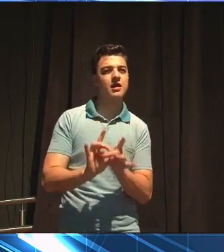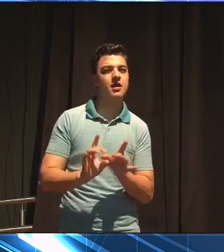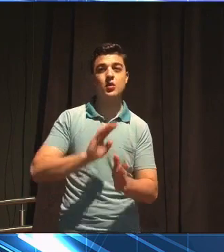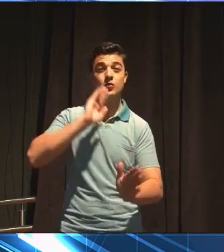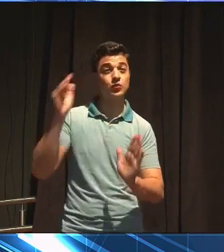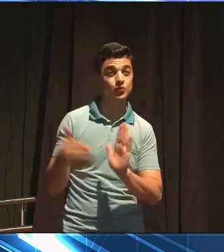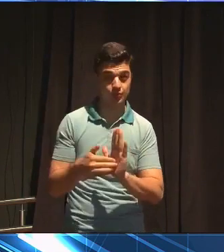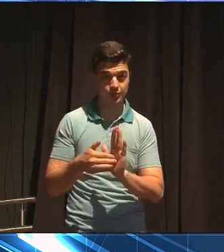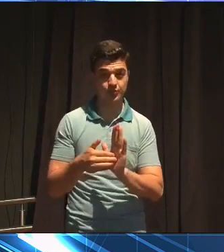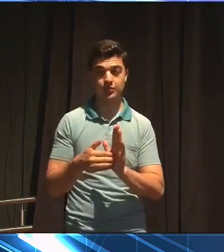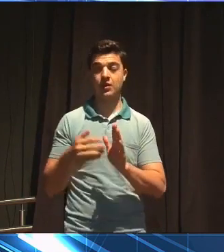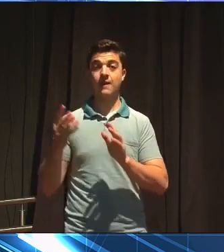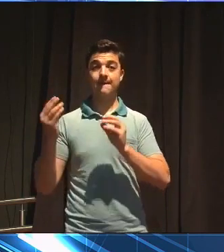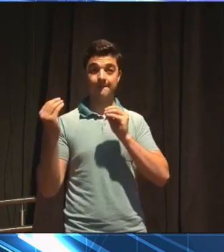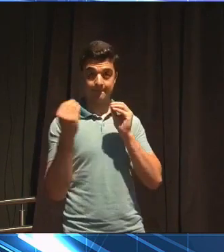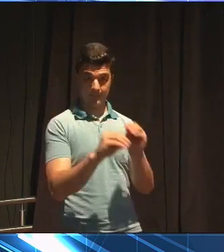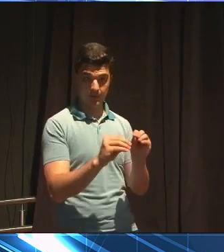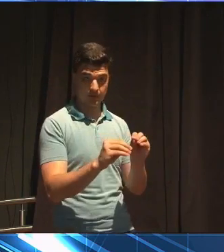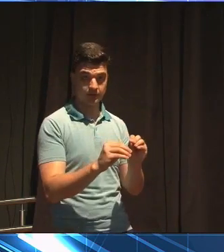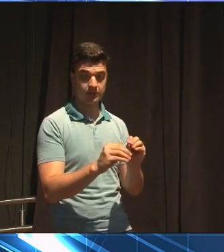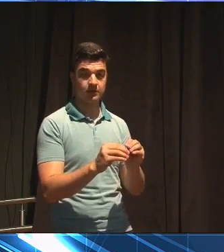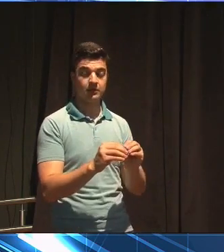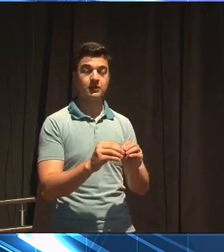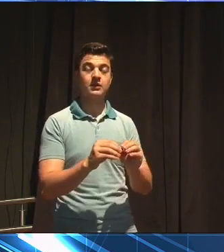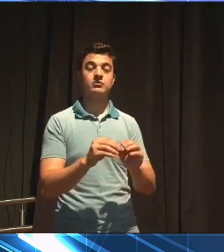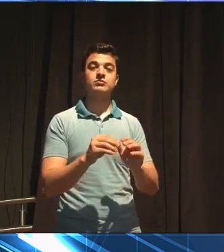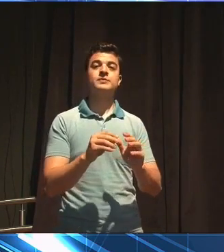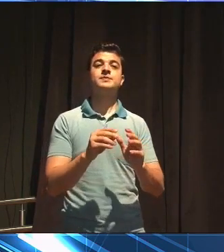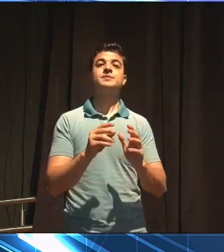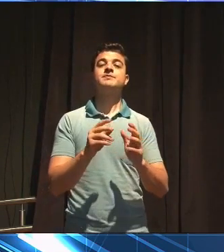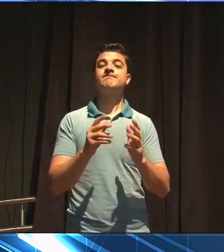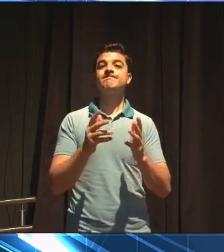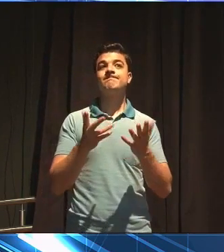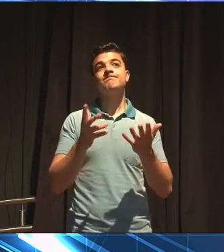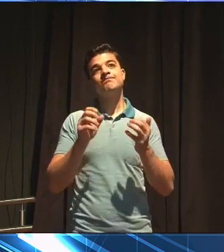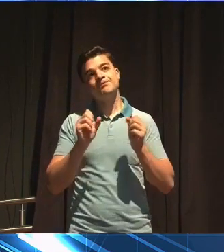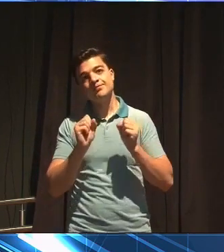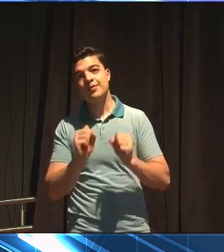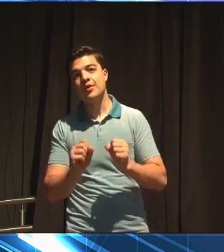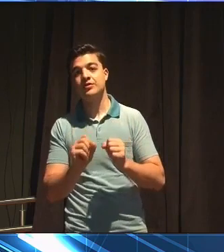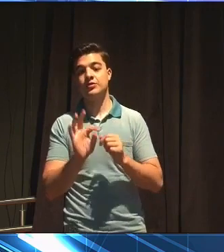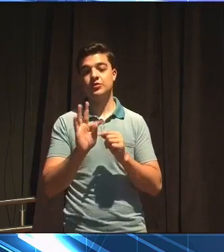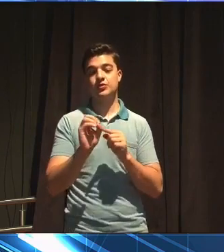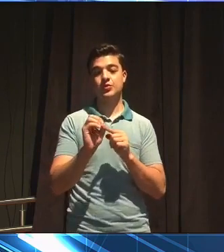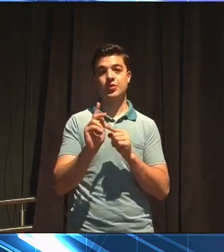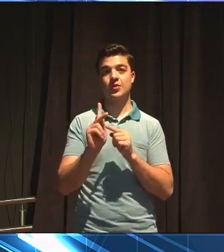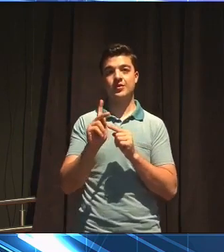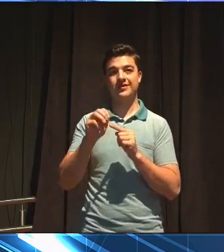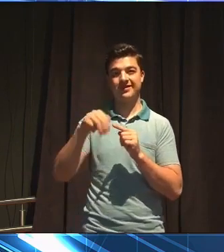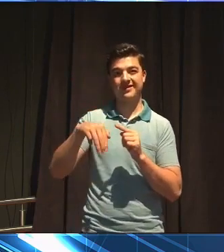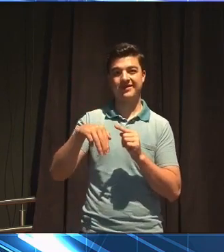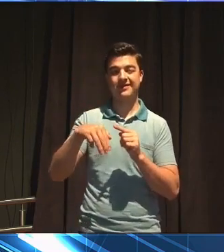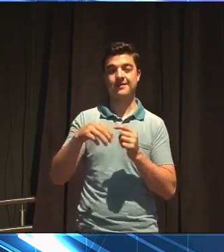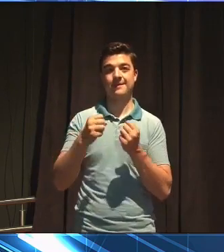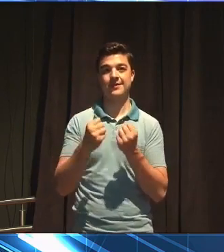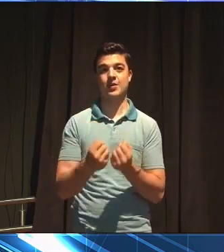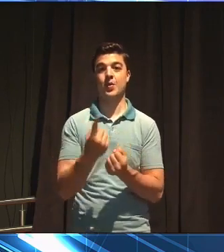empresa, eu muito provavelmente, em alguns casos, eu talvez teria aí um token de 1 mega, porque ele vai ficar